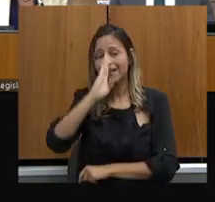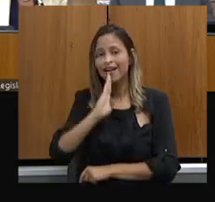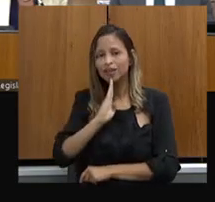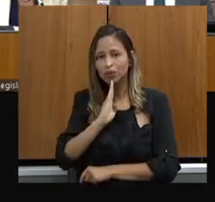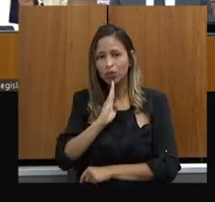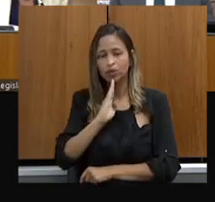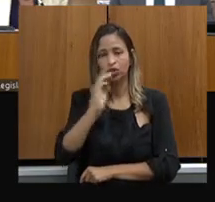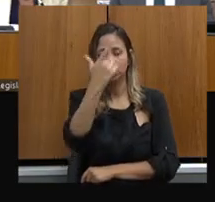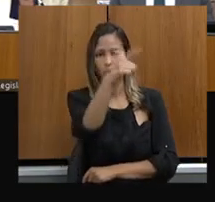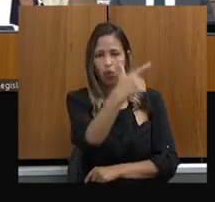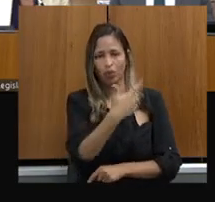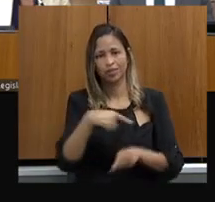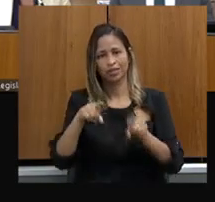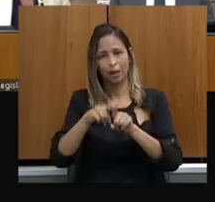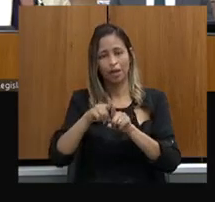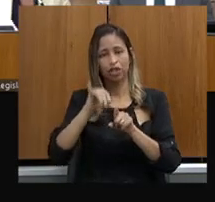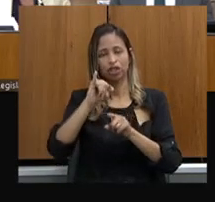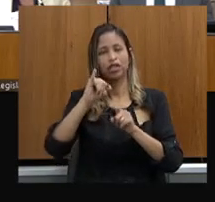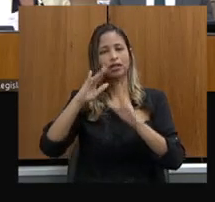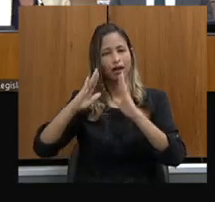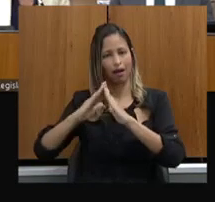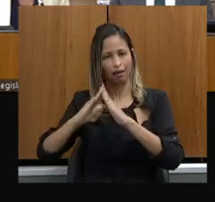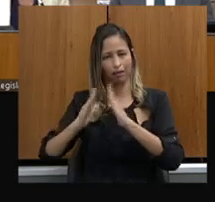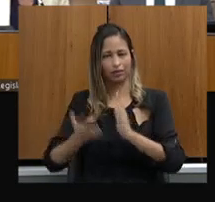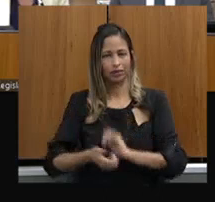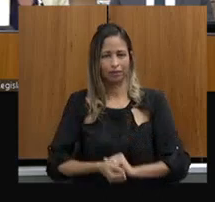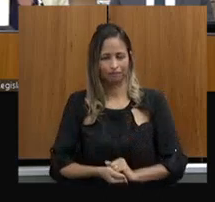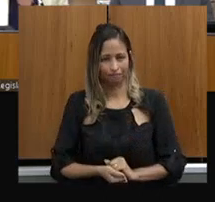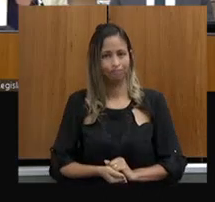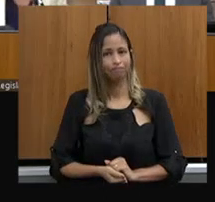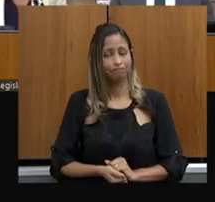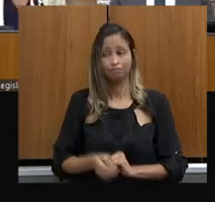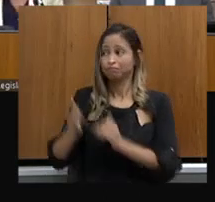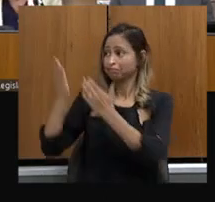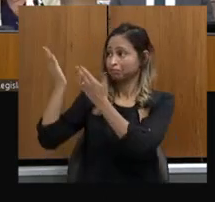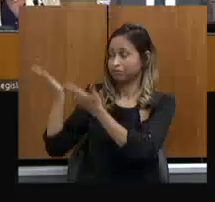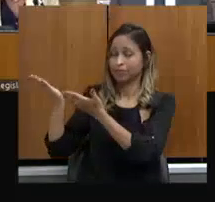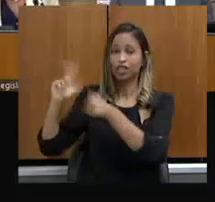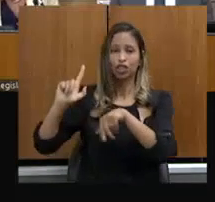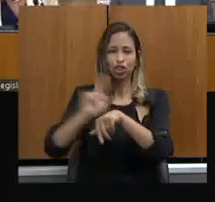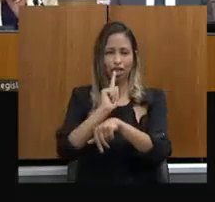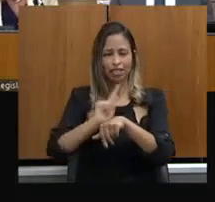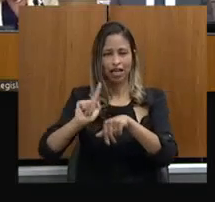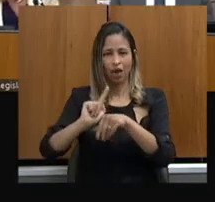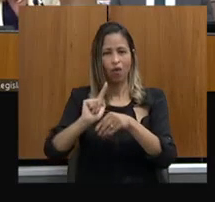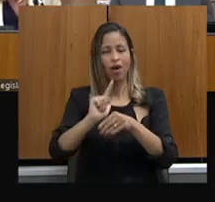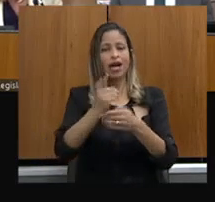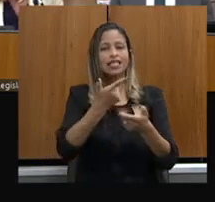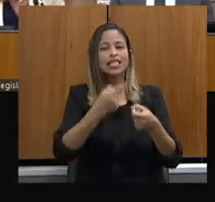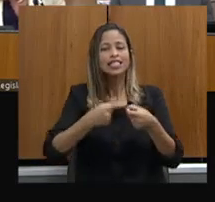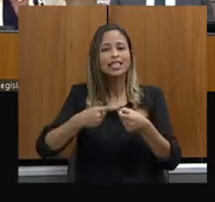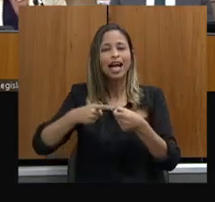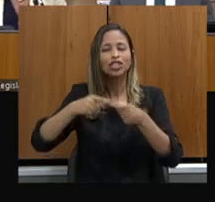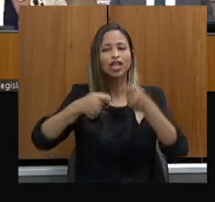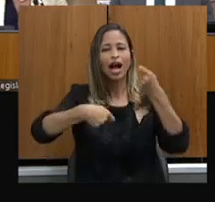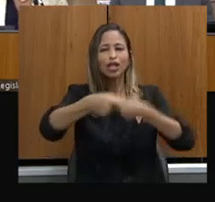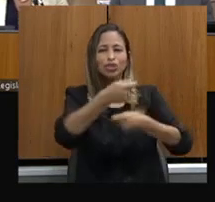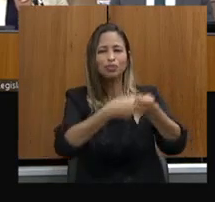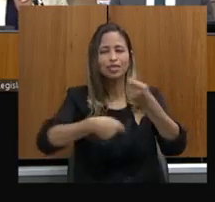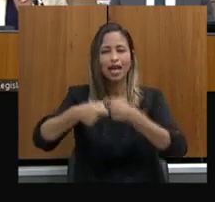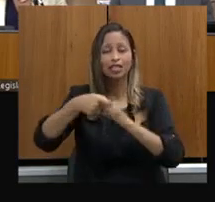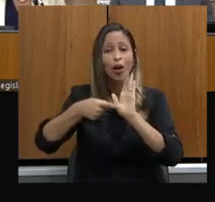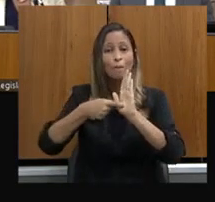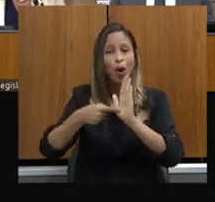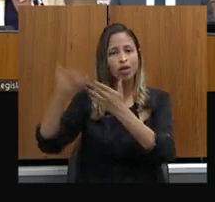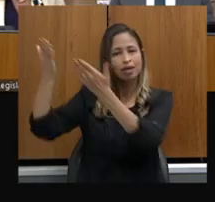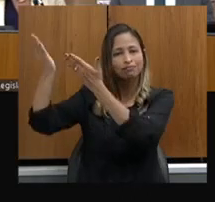141 alienações de imóveis em relação à gestão da cidade administrativa a gente trouxe algumas